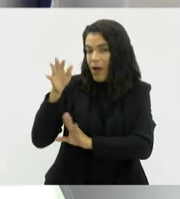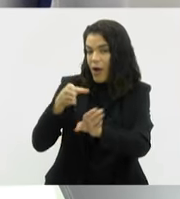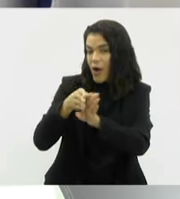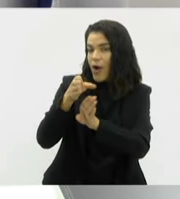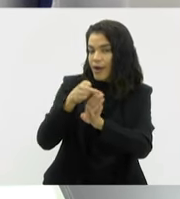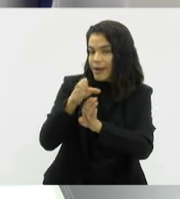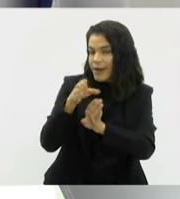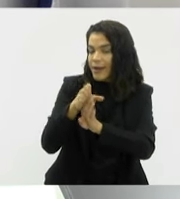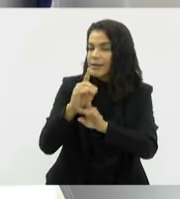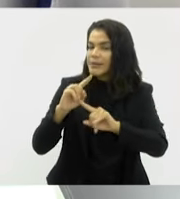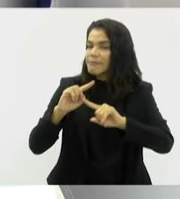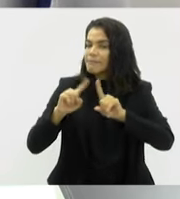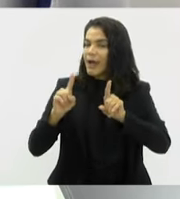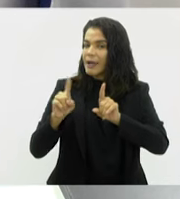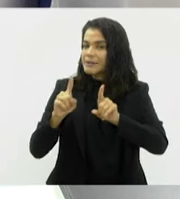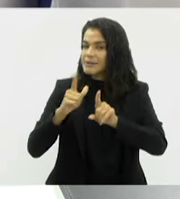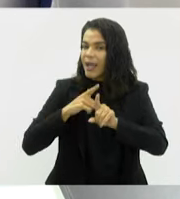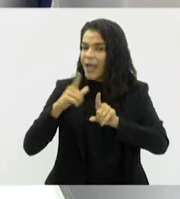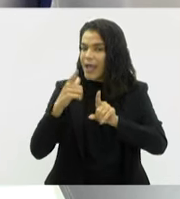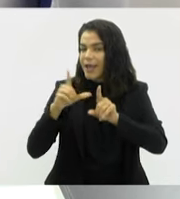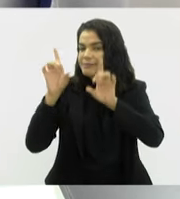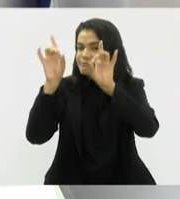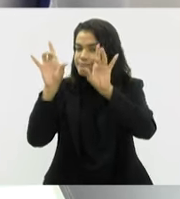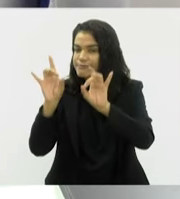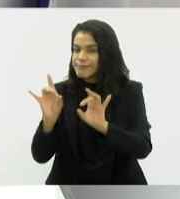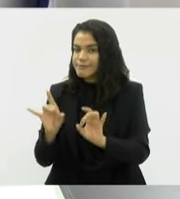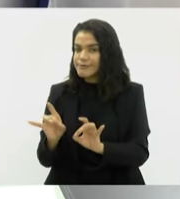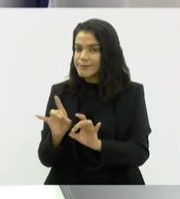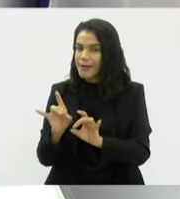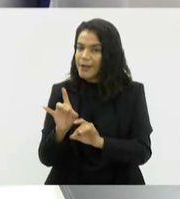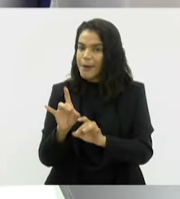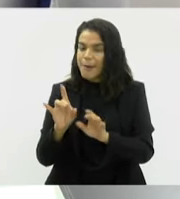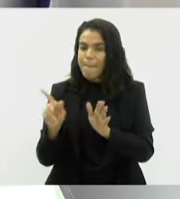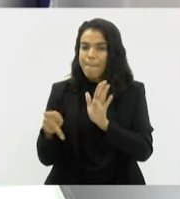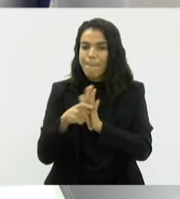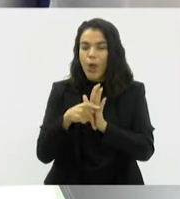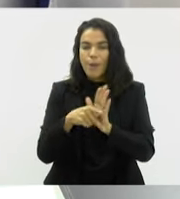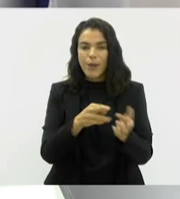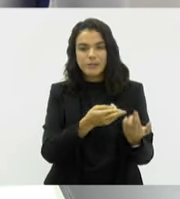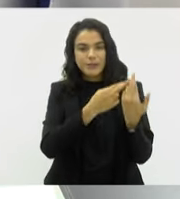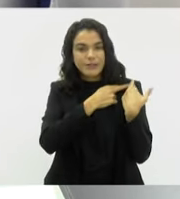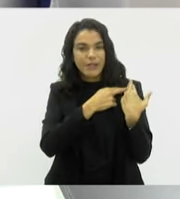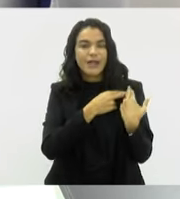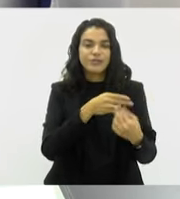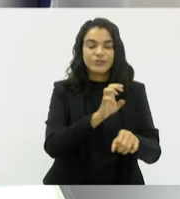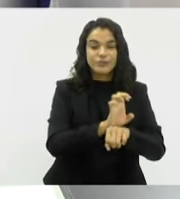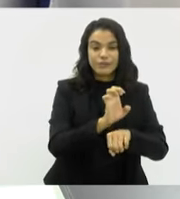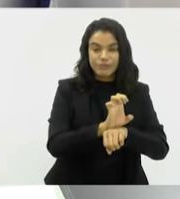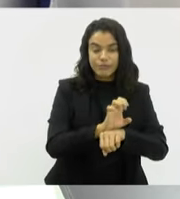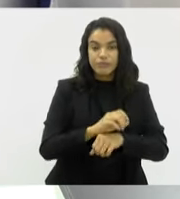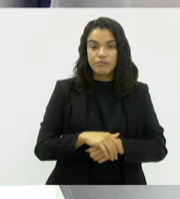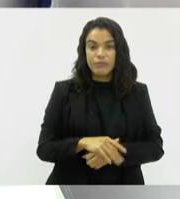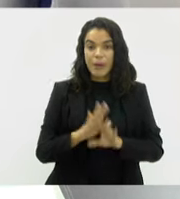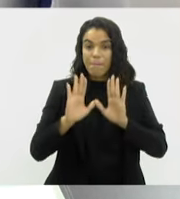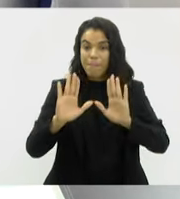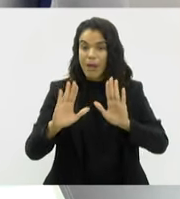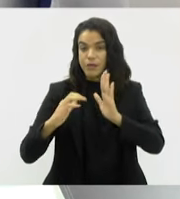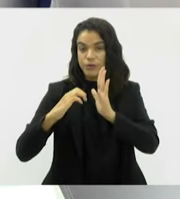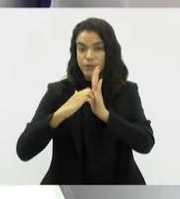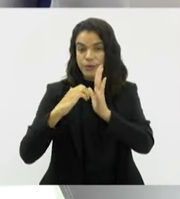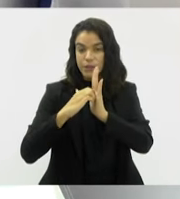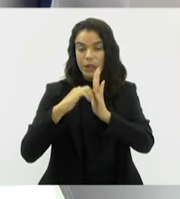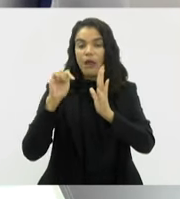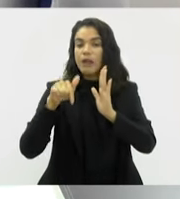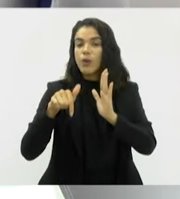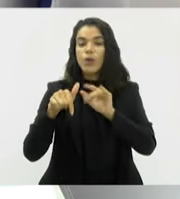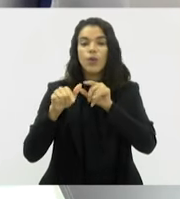as minúcias seria do parlamento estadual. E aí há uma discussão que vai ser encarada no Senado, que é a